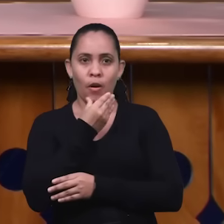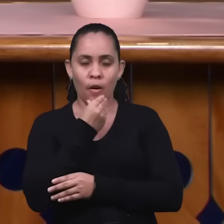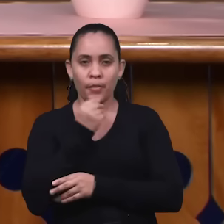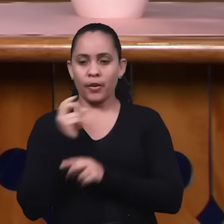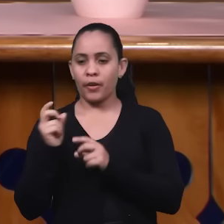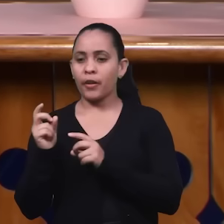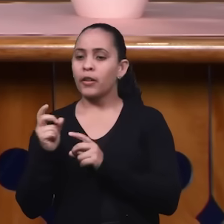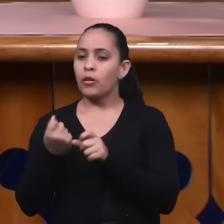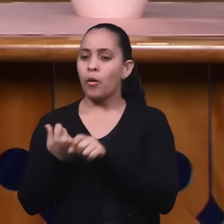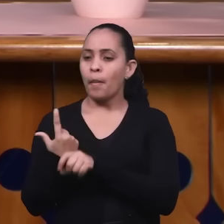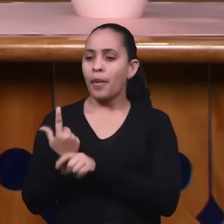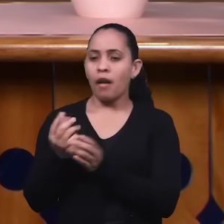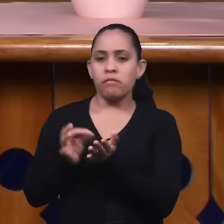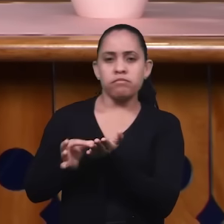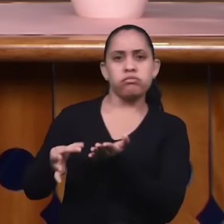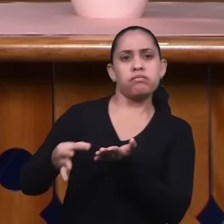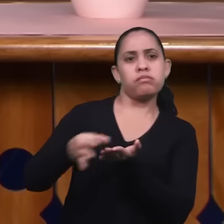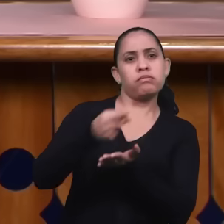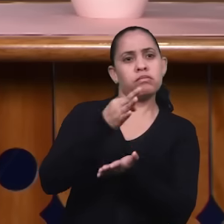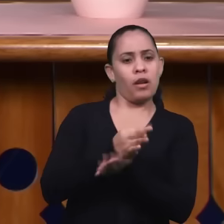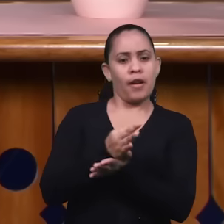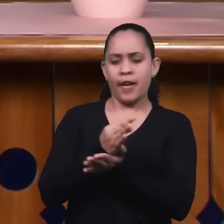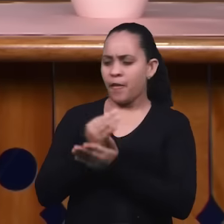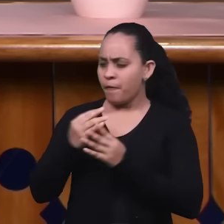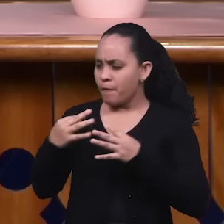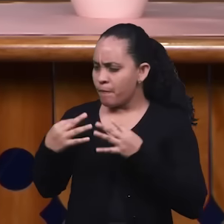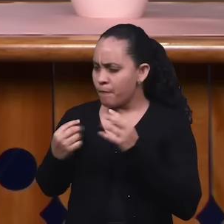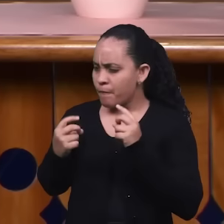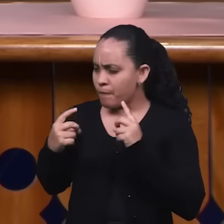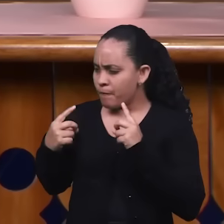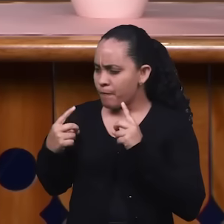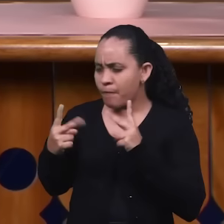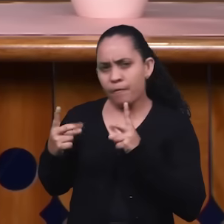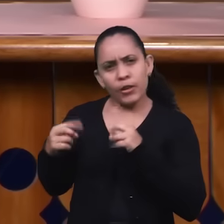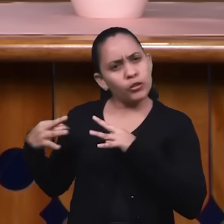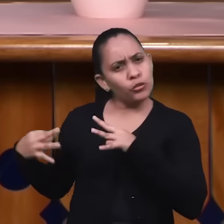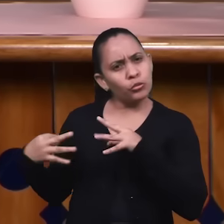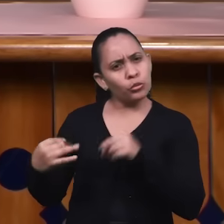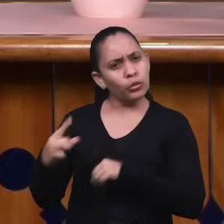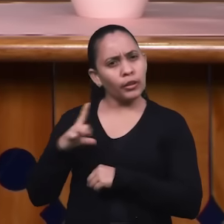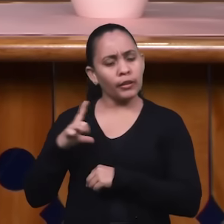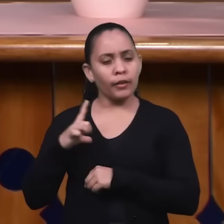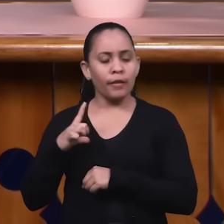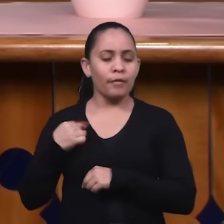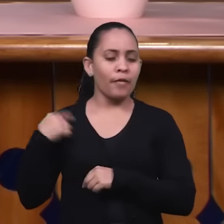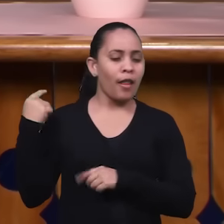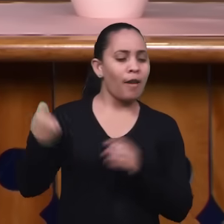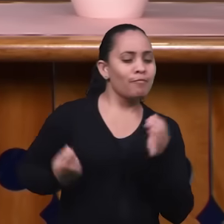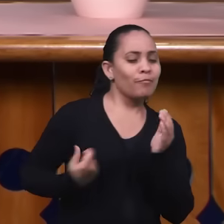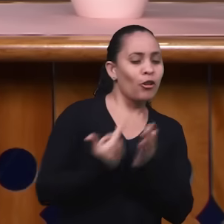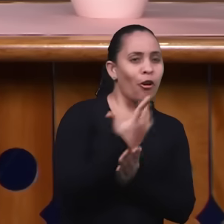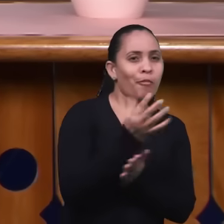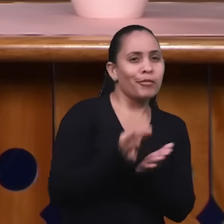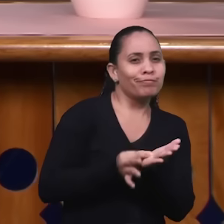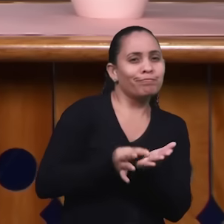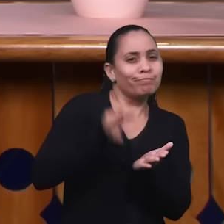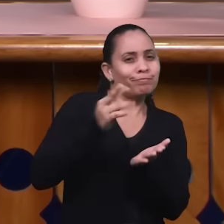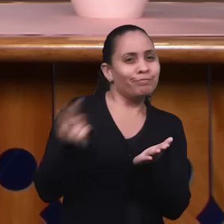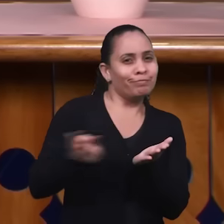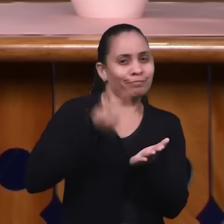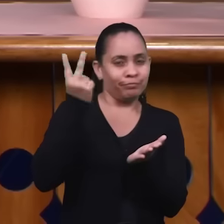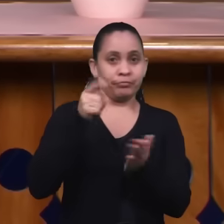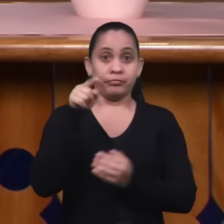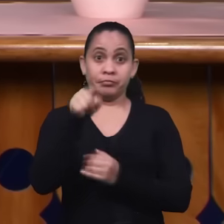tinha, vende tudo que tem para adquirir aquela pérola. Mas para nós jovens, para os irmãos que estão nos assistindo nesta